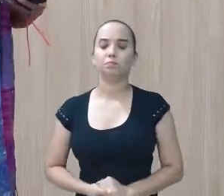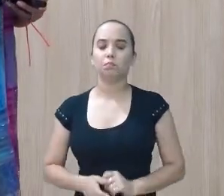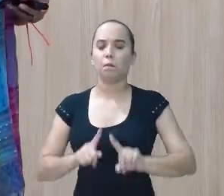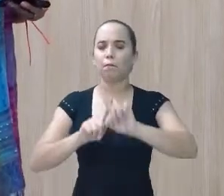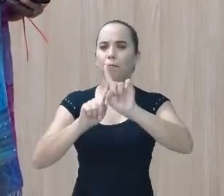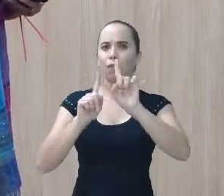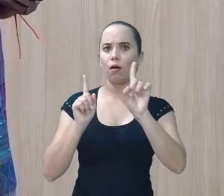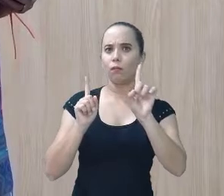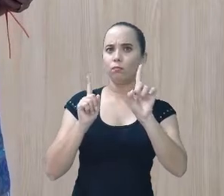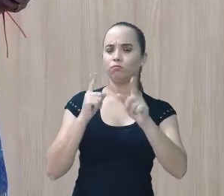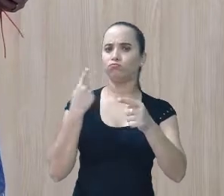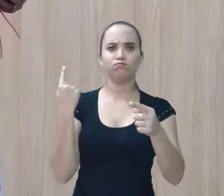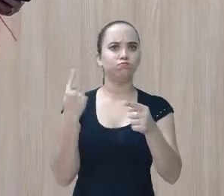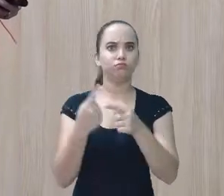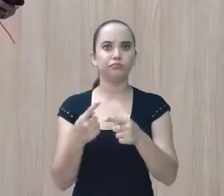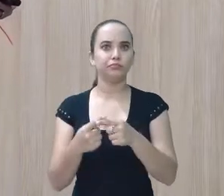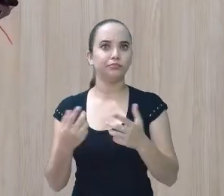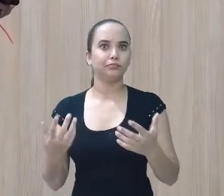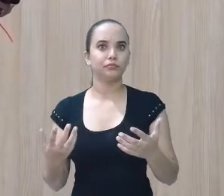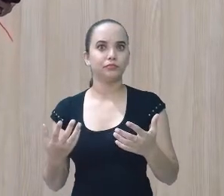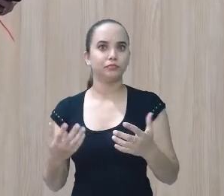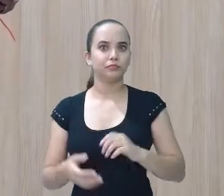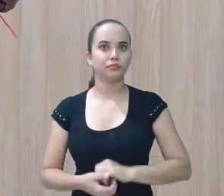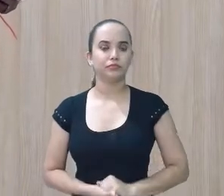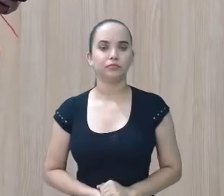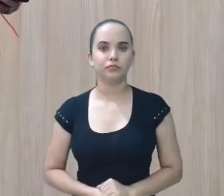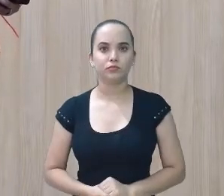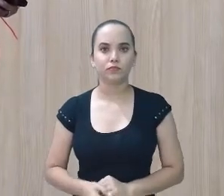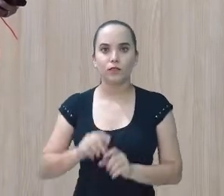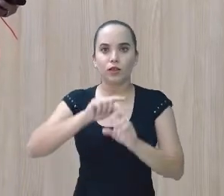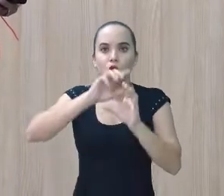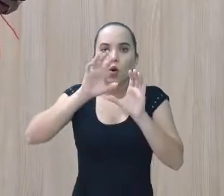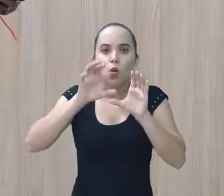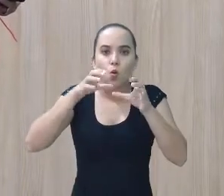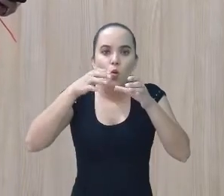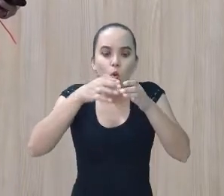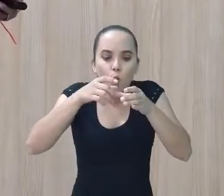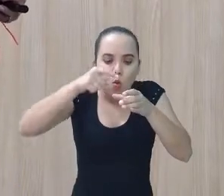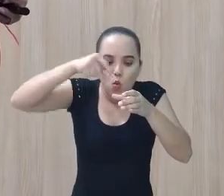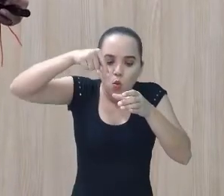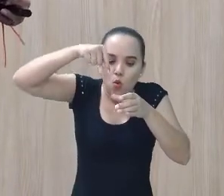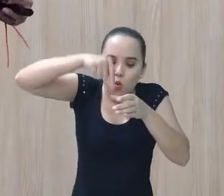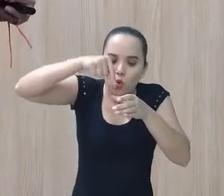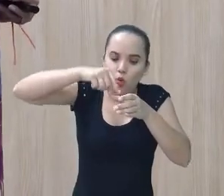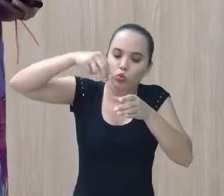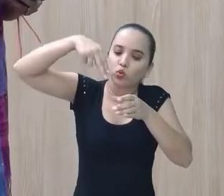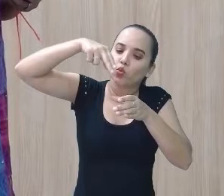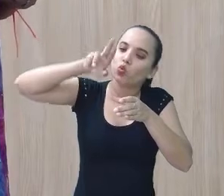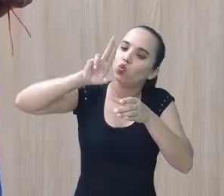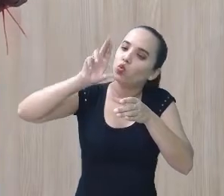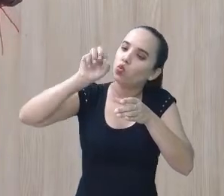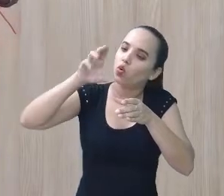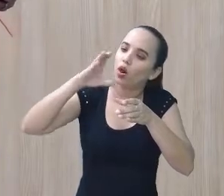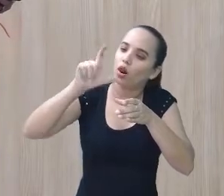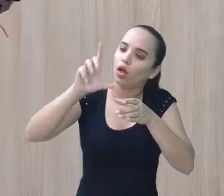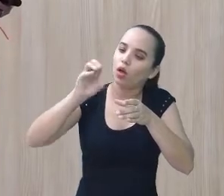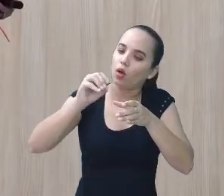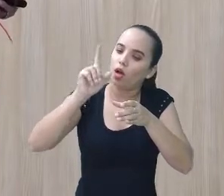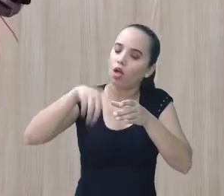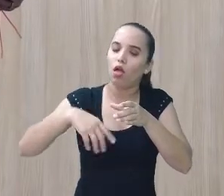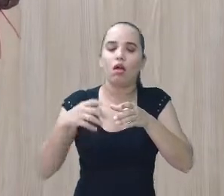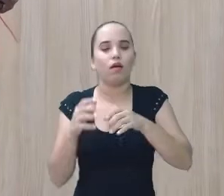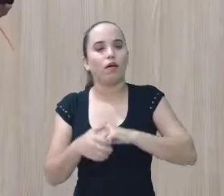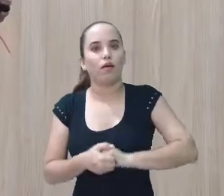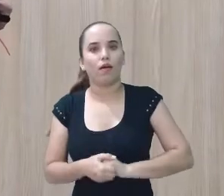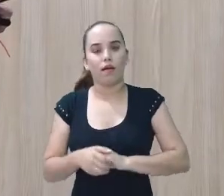Por quê? Porque o cerne, o núcleo, é a estética e a